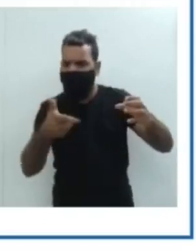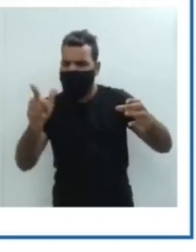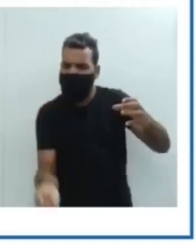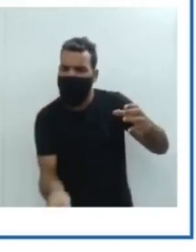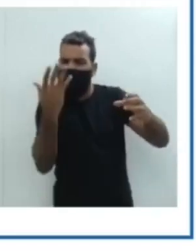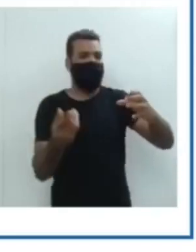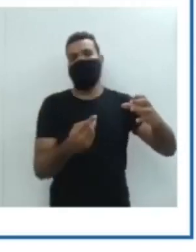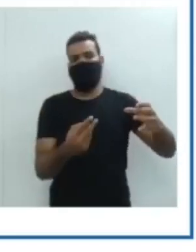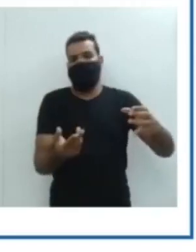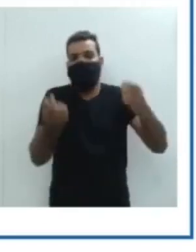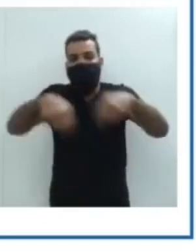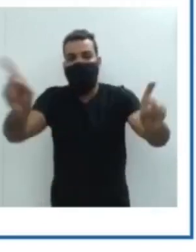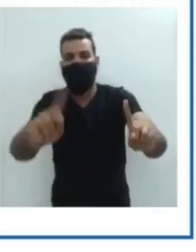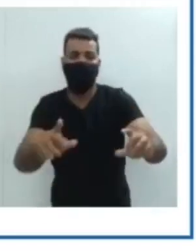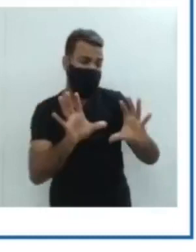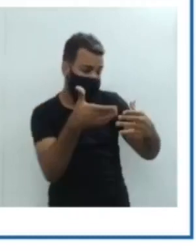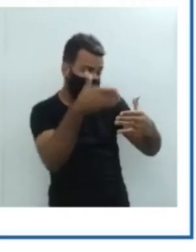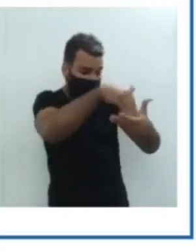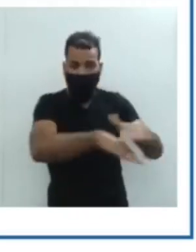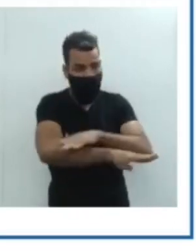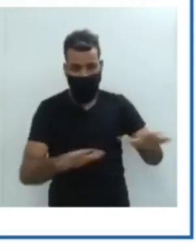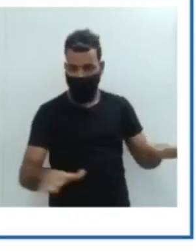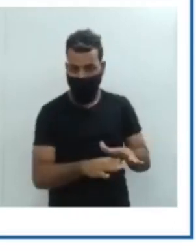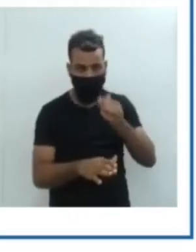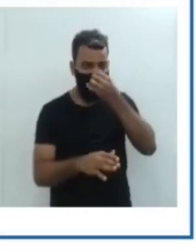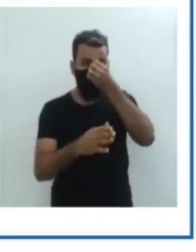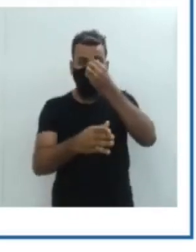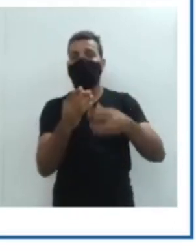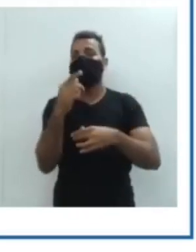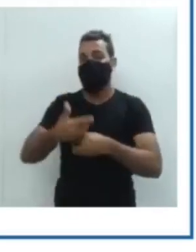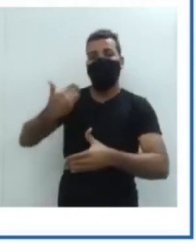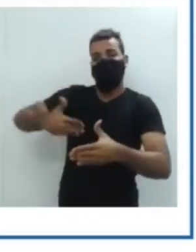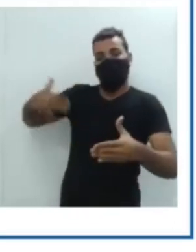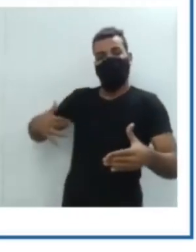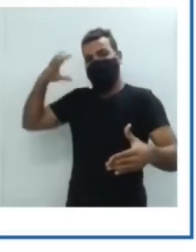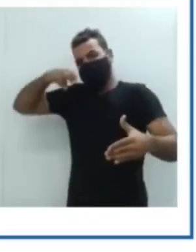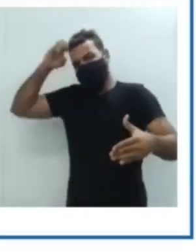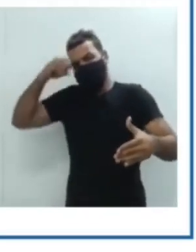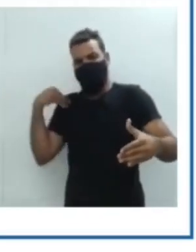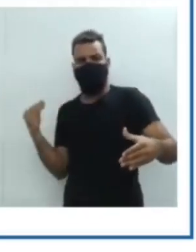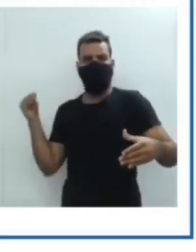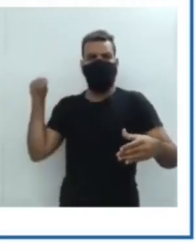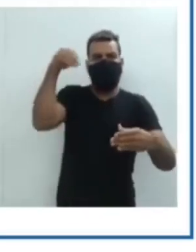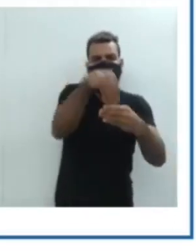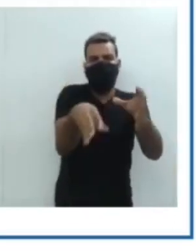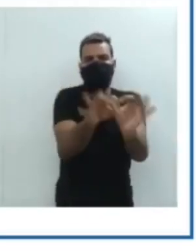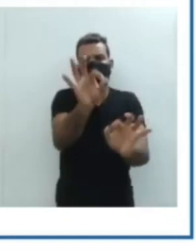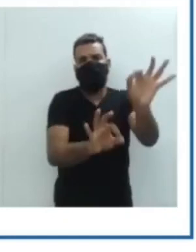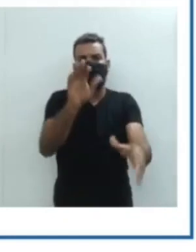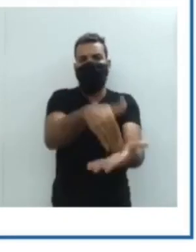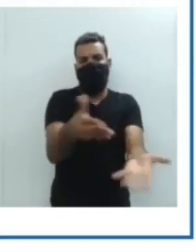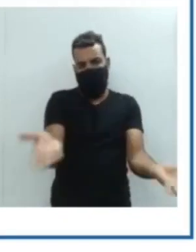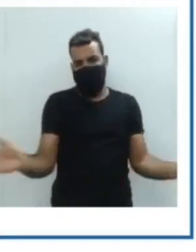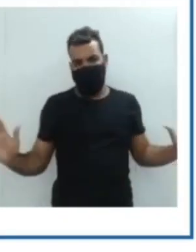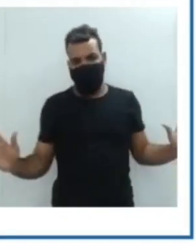você vai colocar os seus métodos os seus atributos que eles já estão no estágio final de implementação pode